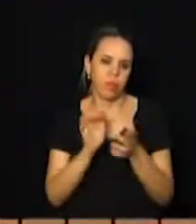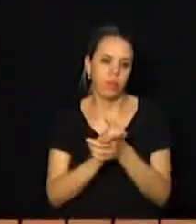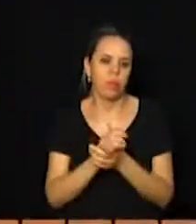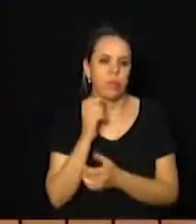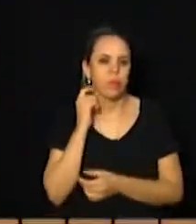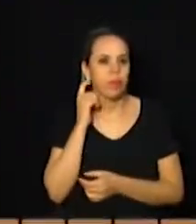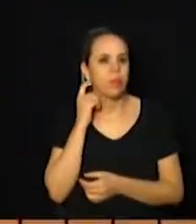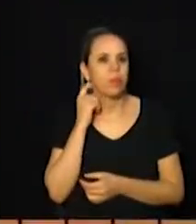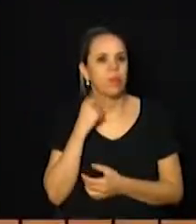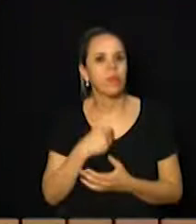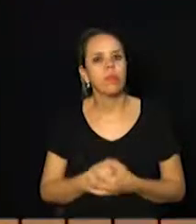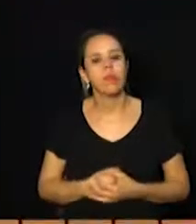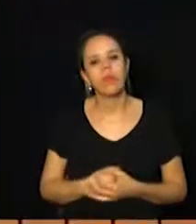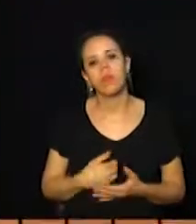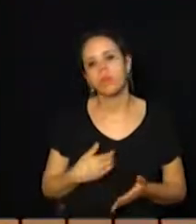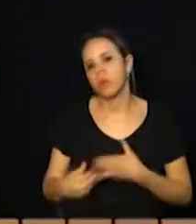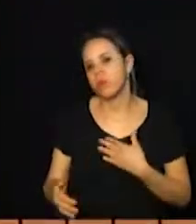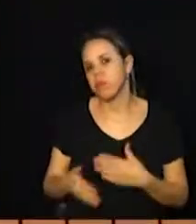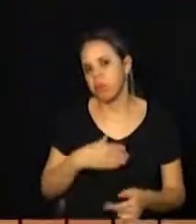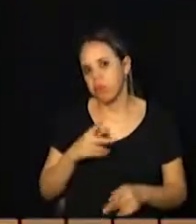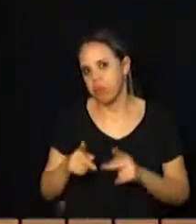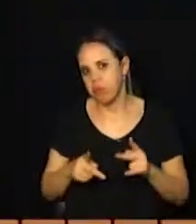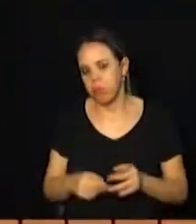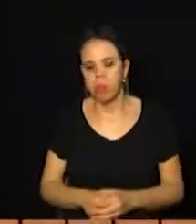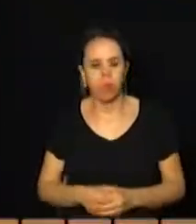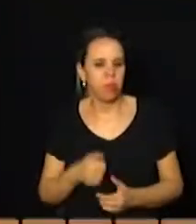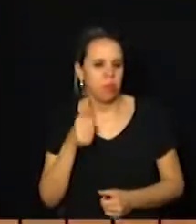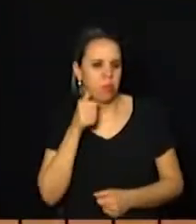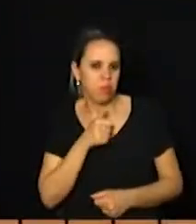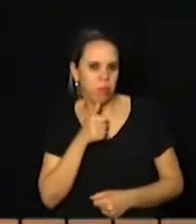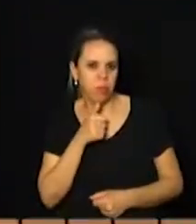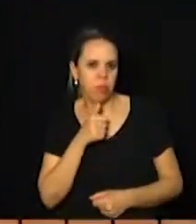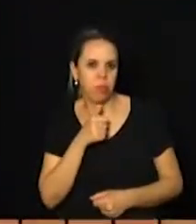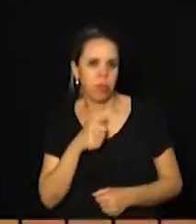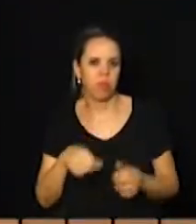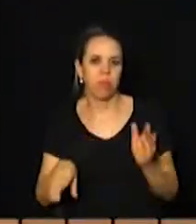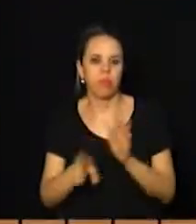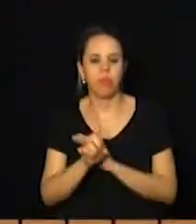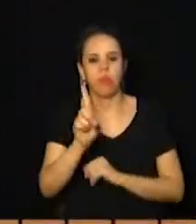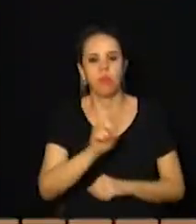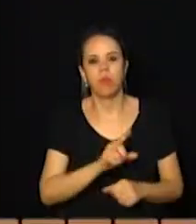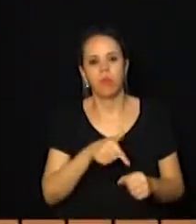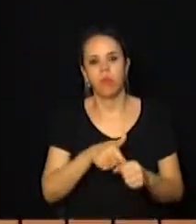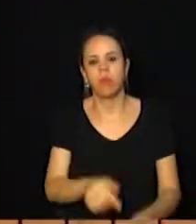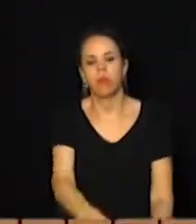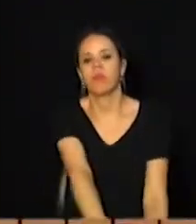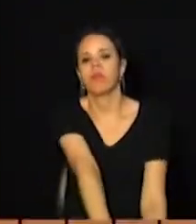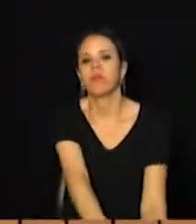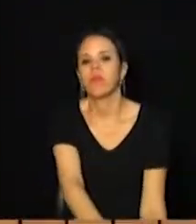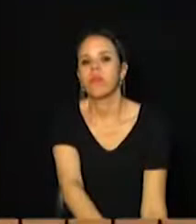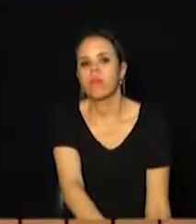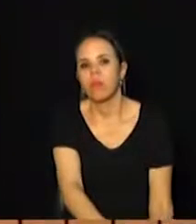certo mal qualquer senhora se chegar no posto de gasolina e abastecer